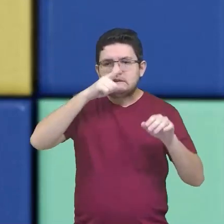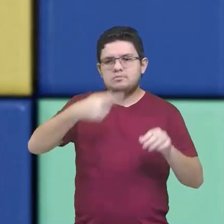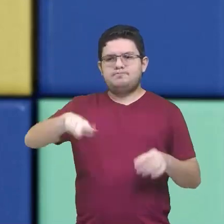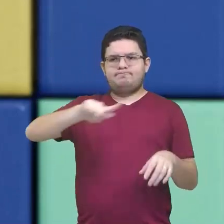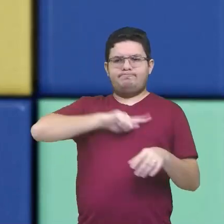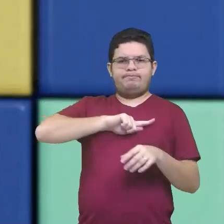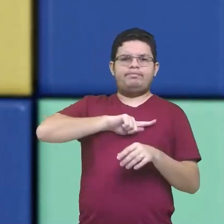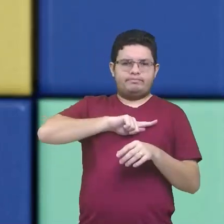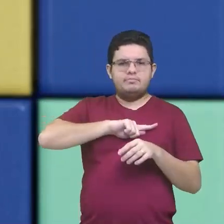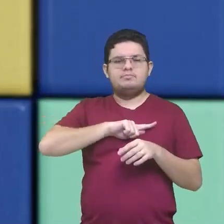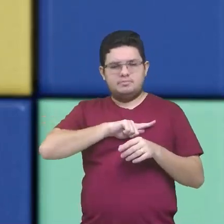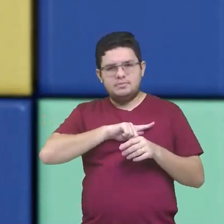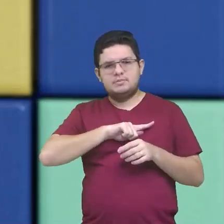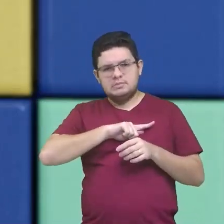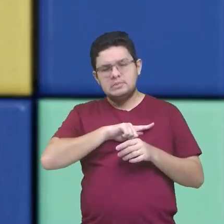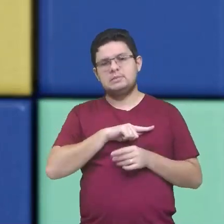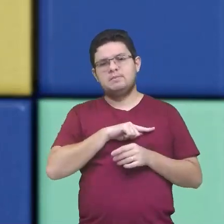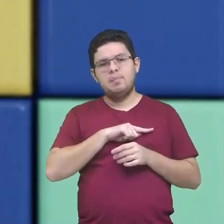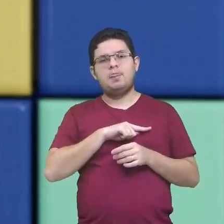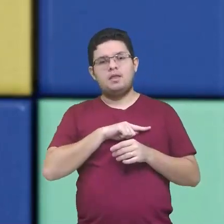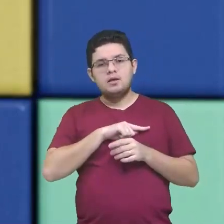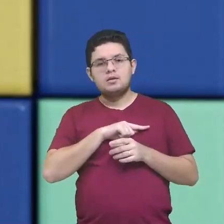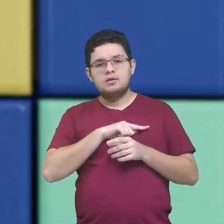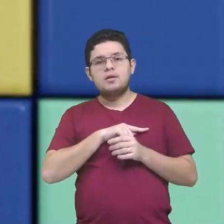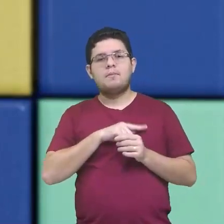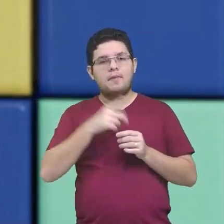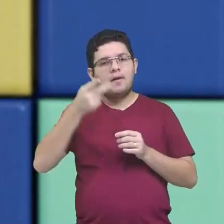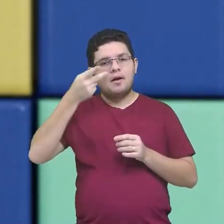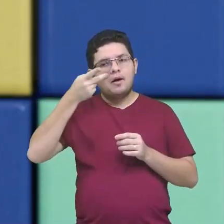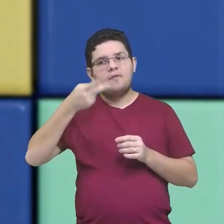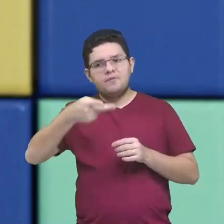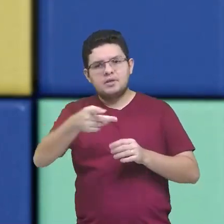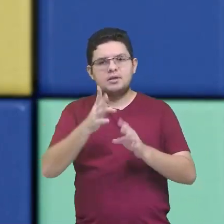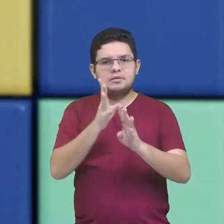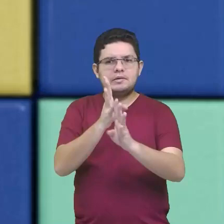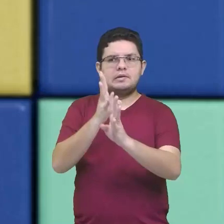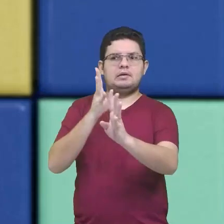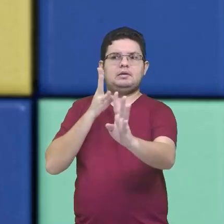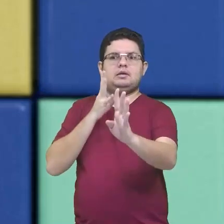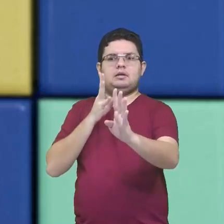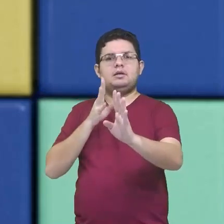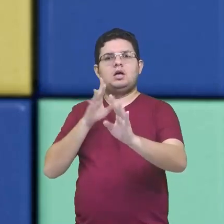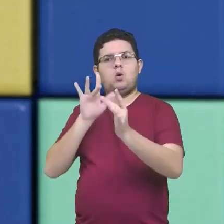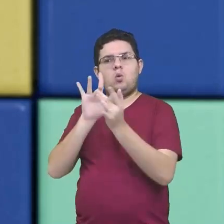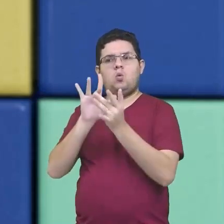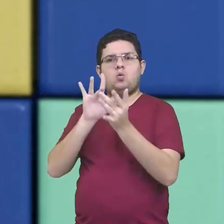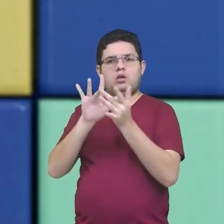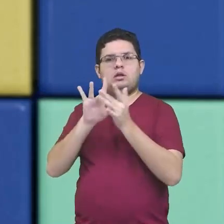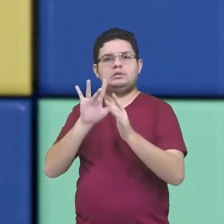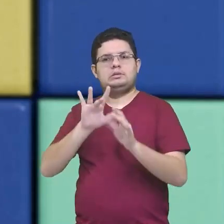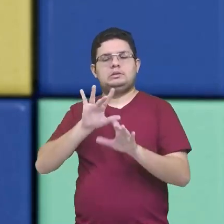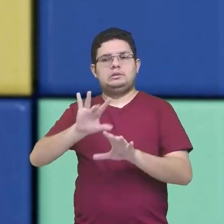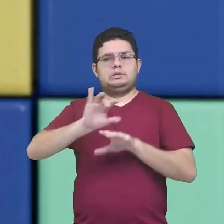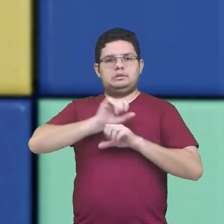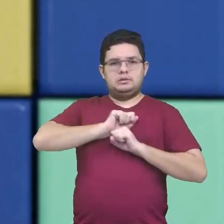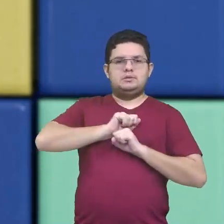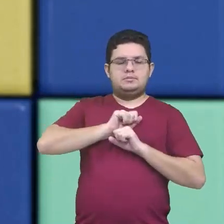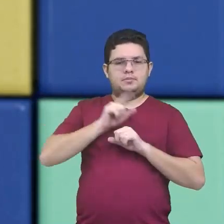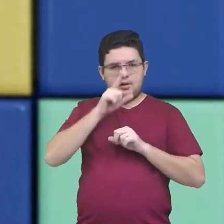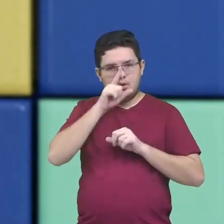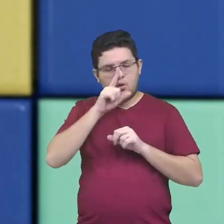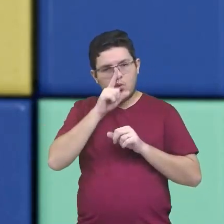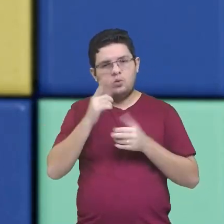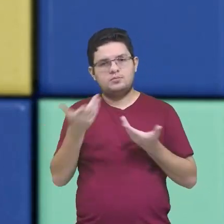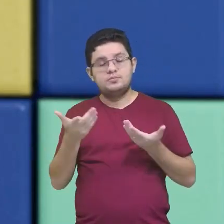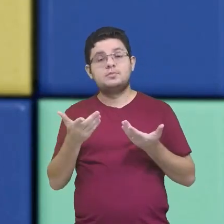gente, para visitar, precisa se enfrentar filas, né, ter um pouco de paciência e tudo mais, mas acaba que